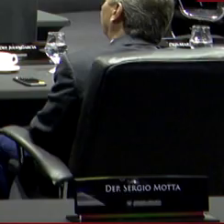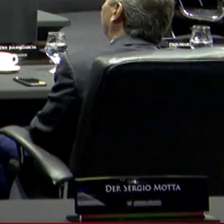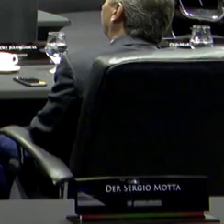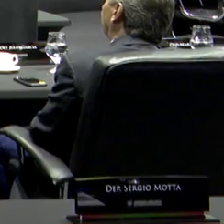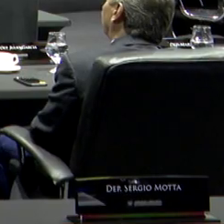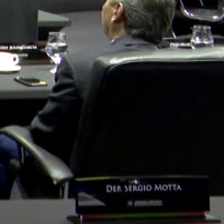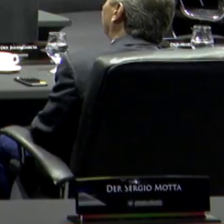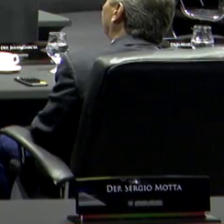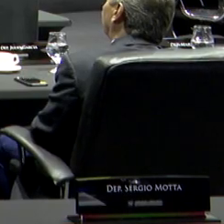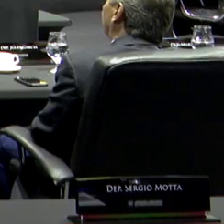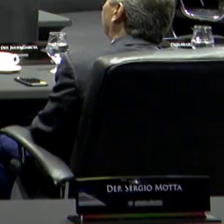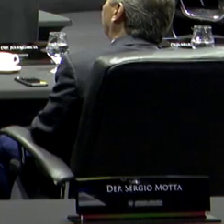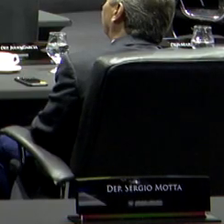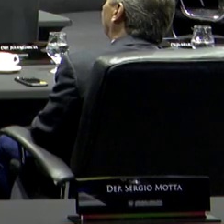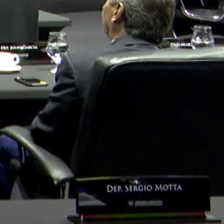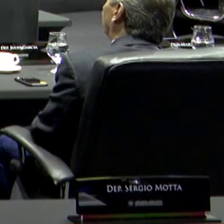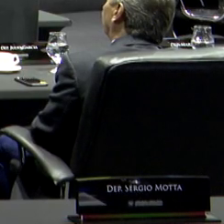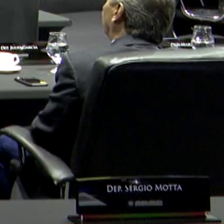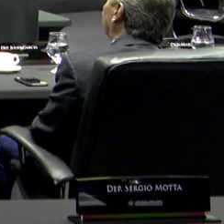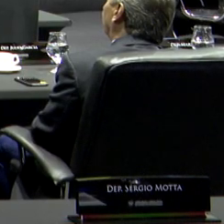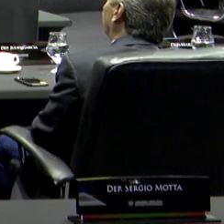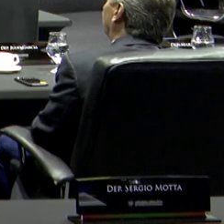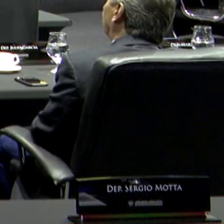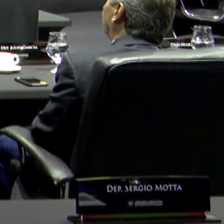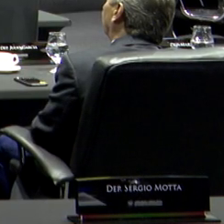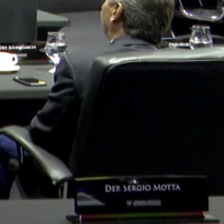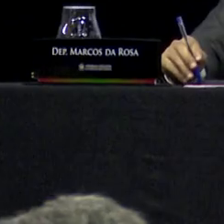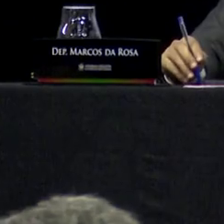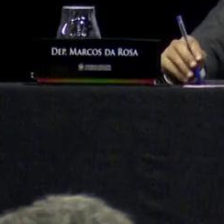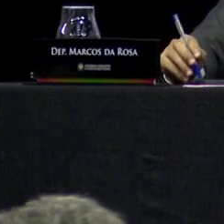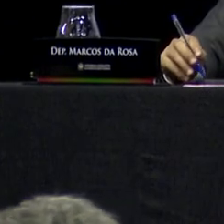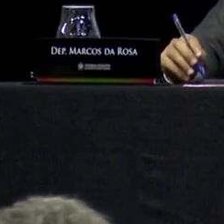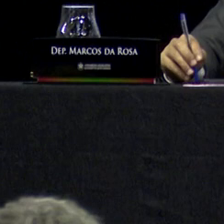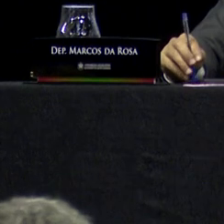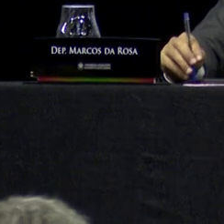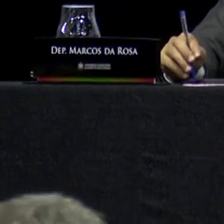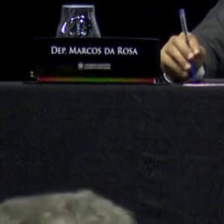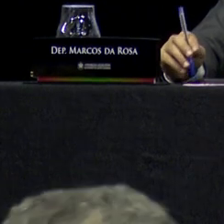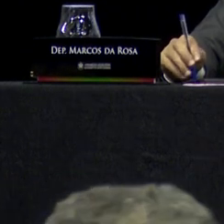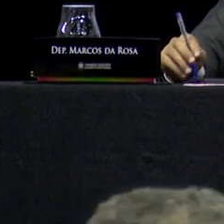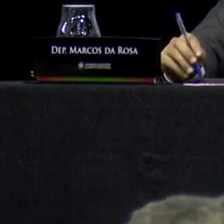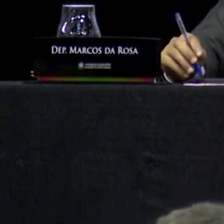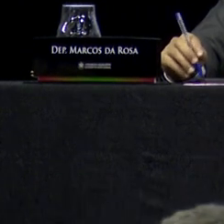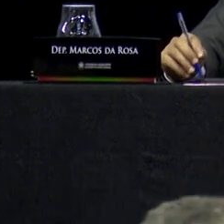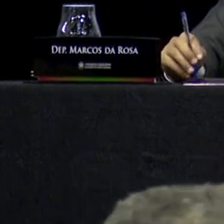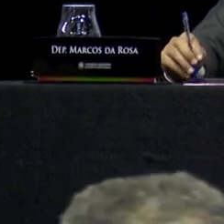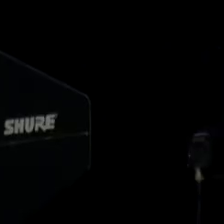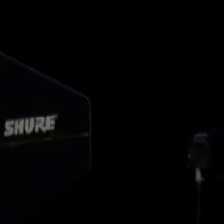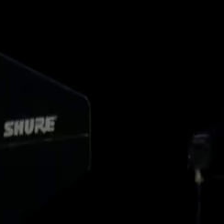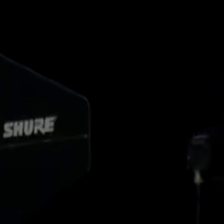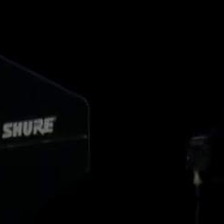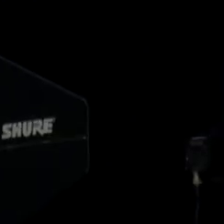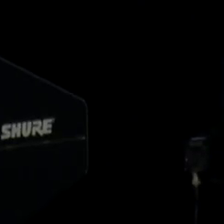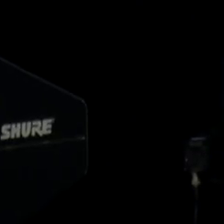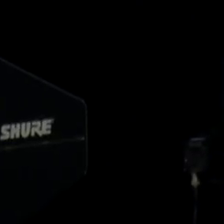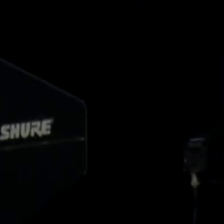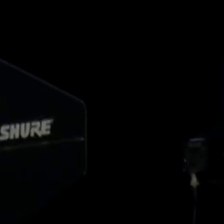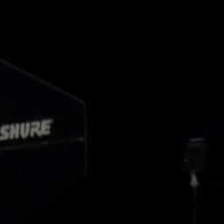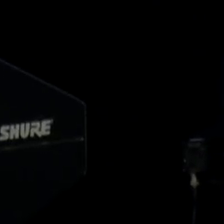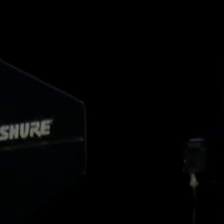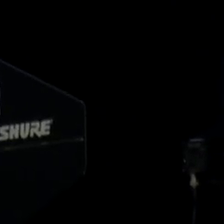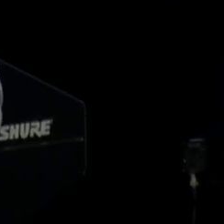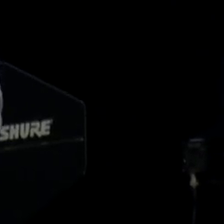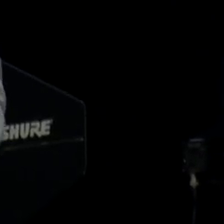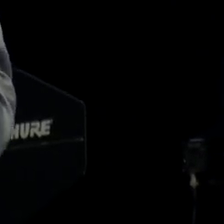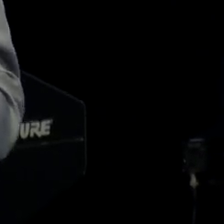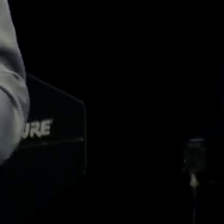O diretor de Assuntos Institucionais da Universidade do Vale do Itajaí, a Univale, professor Luiz Carlos Martins, falou